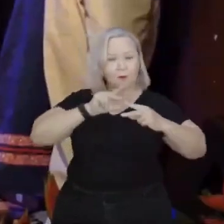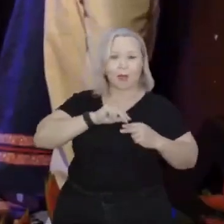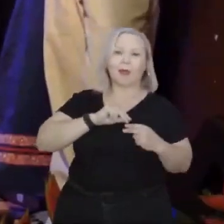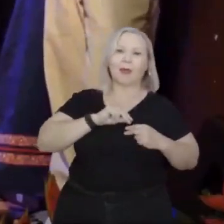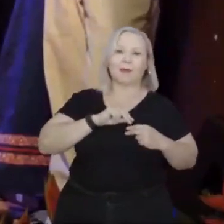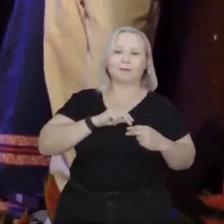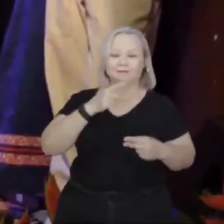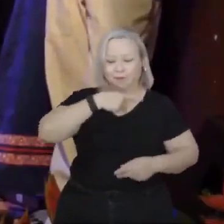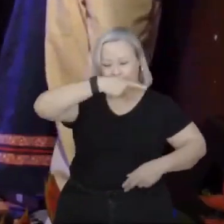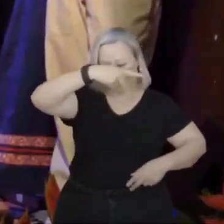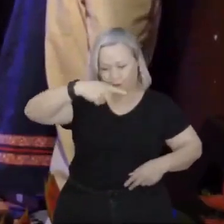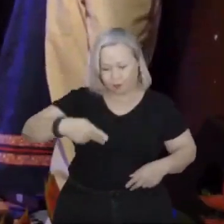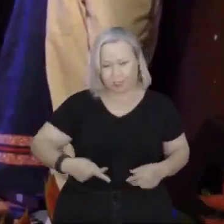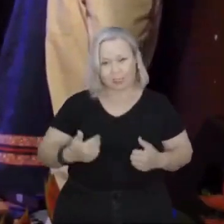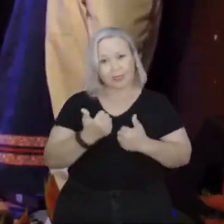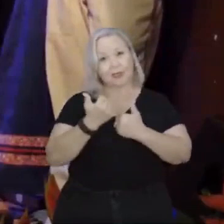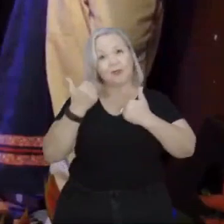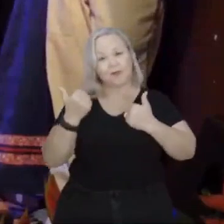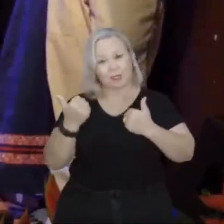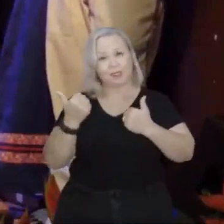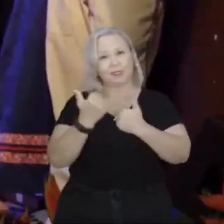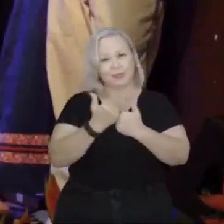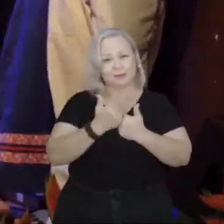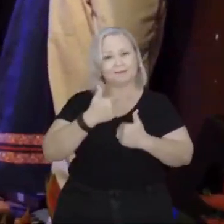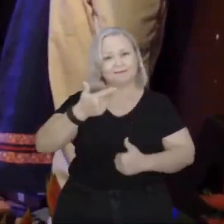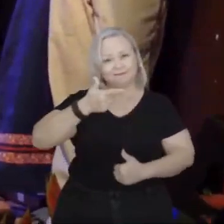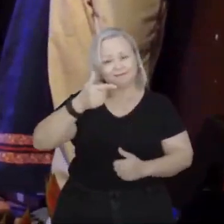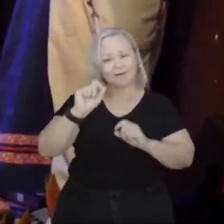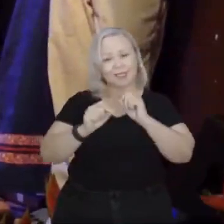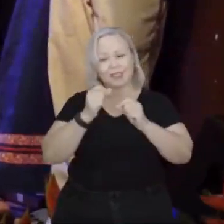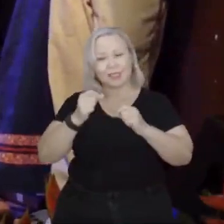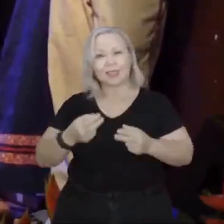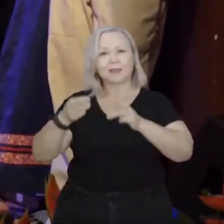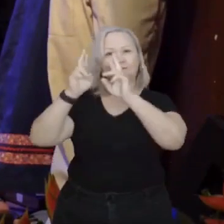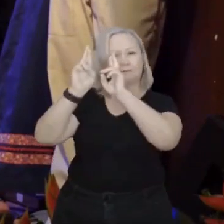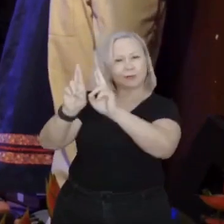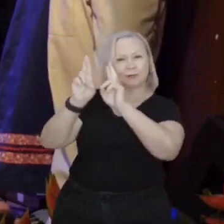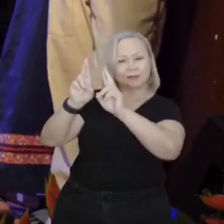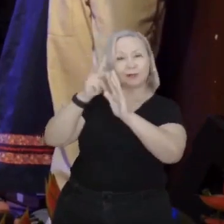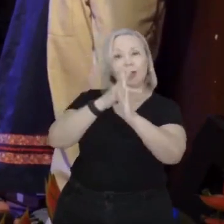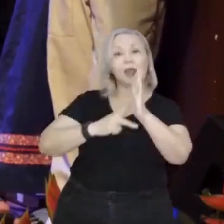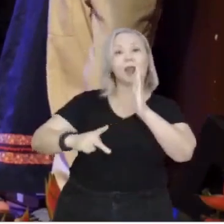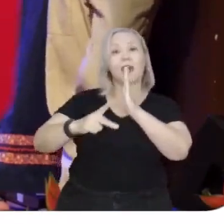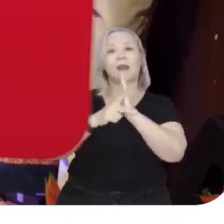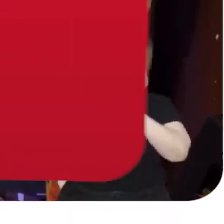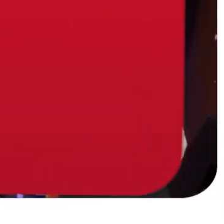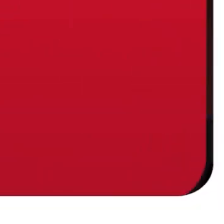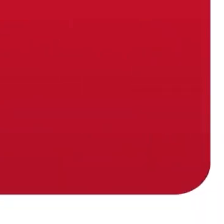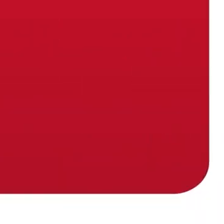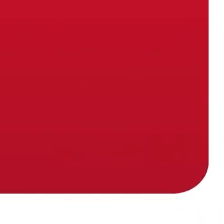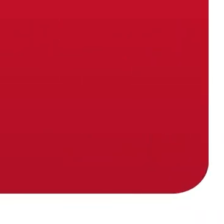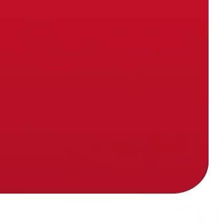vice que apostem e priorize a arte e a cultura brasileira.